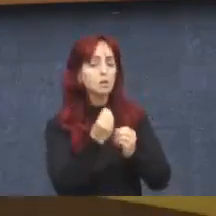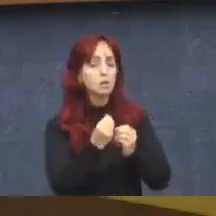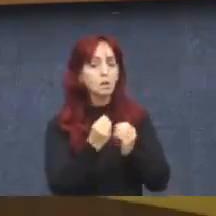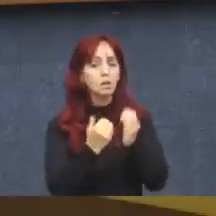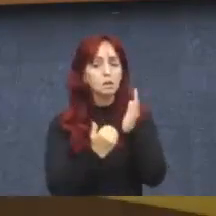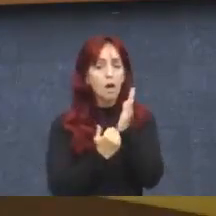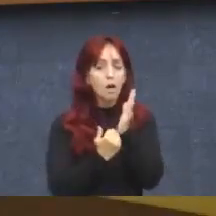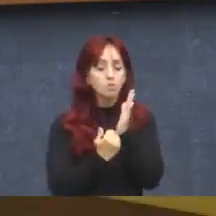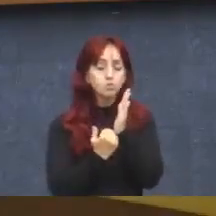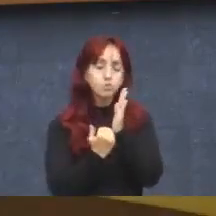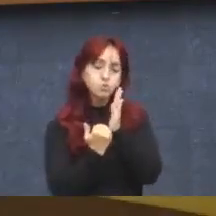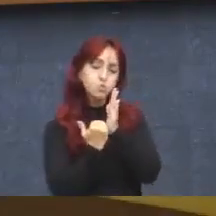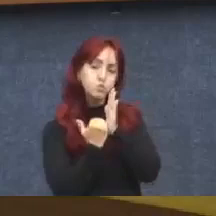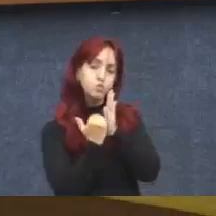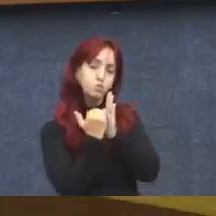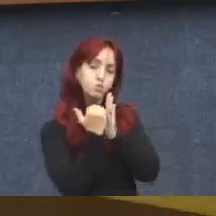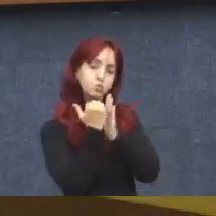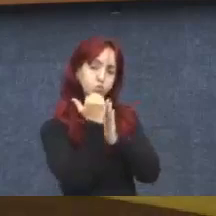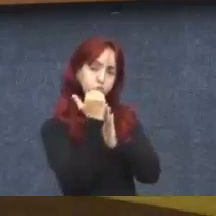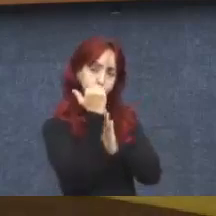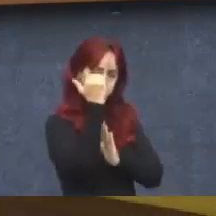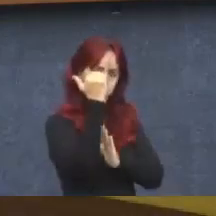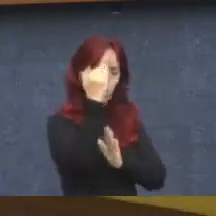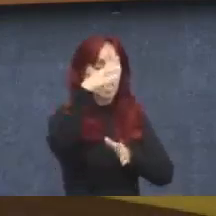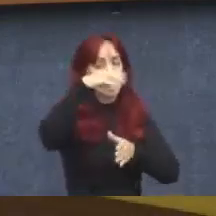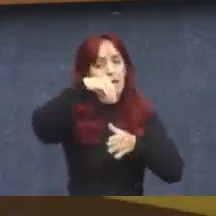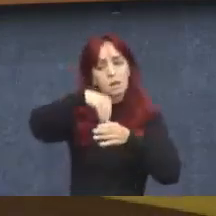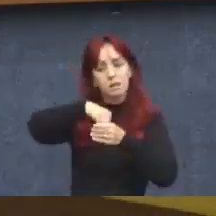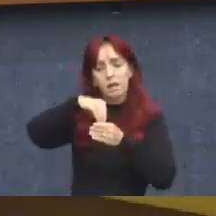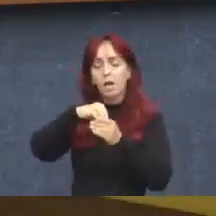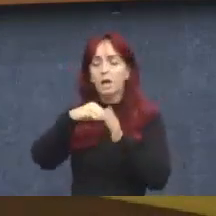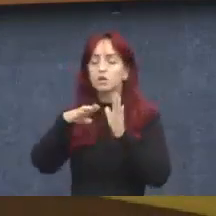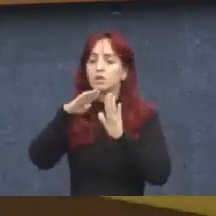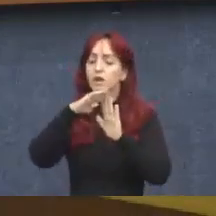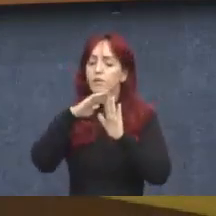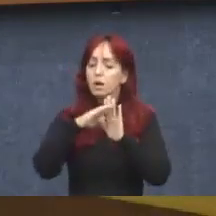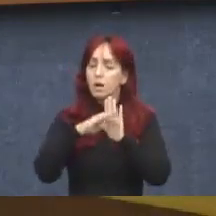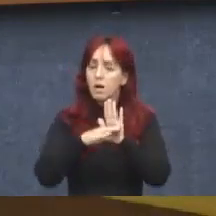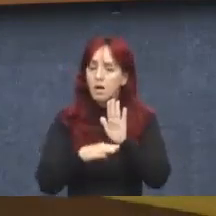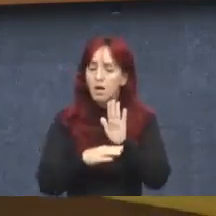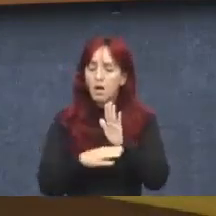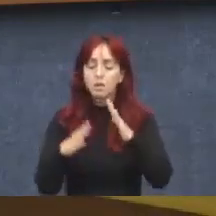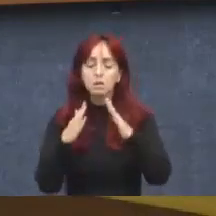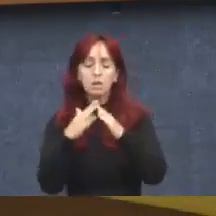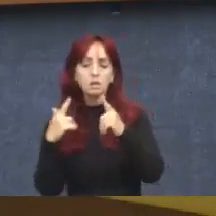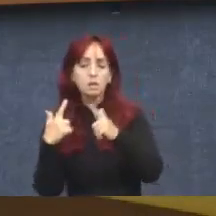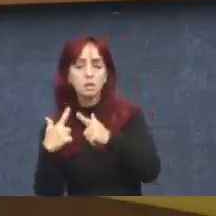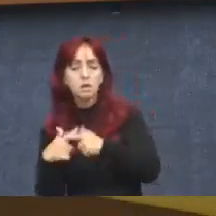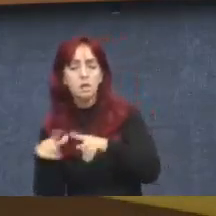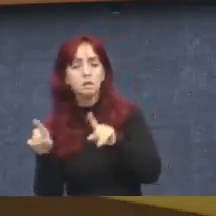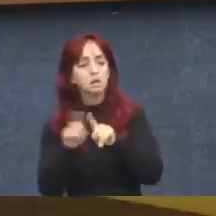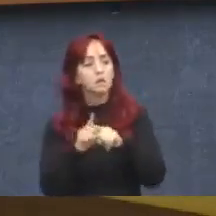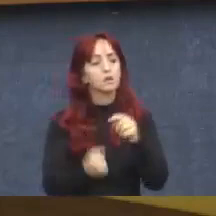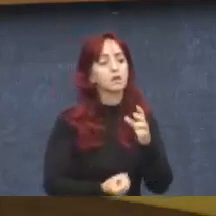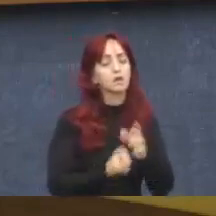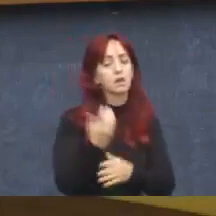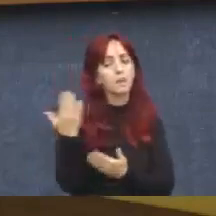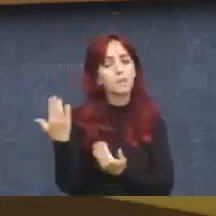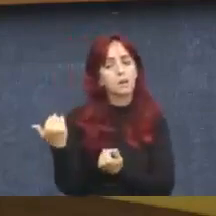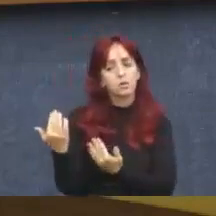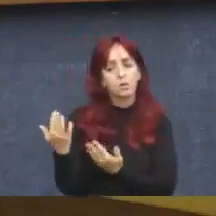cima, um partido criado dentro das fábricas, das igrejas, um partido criado pela juventude,